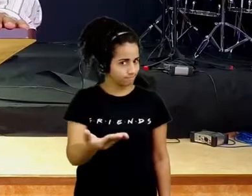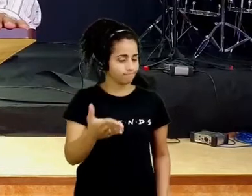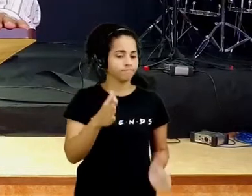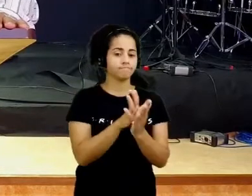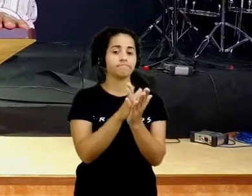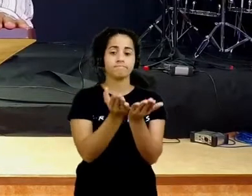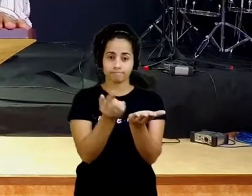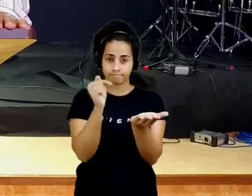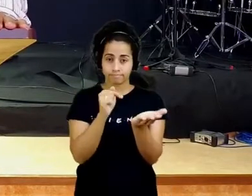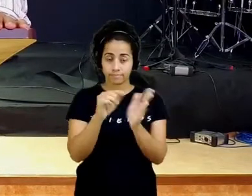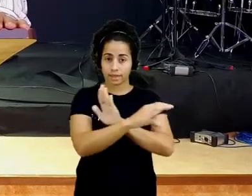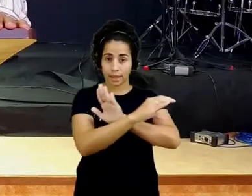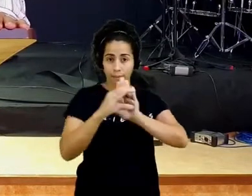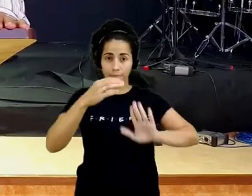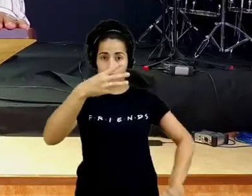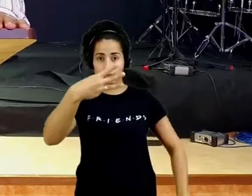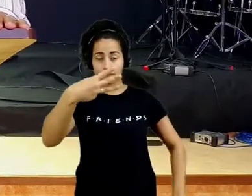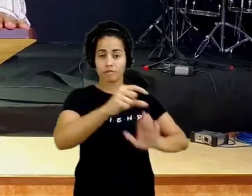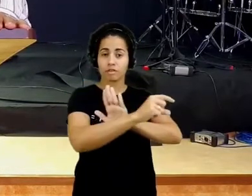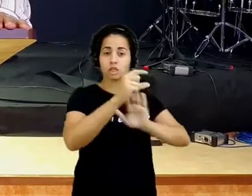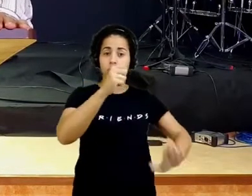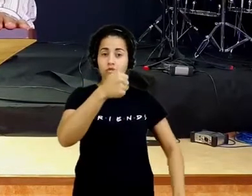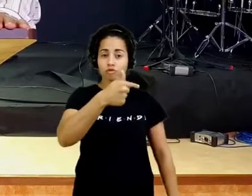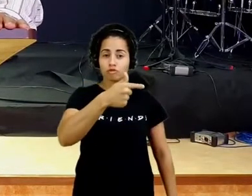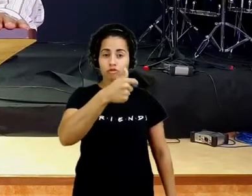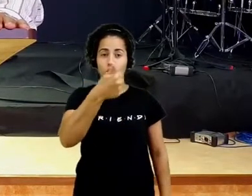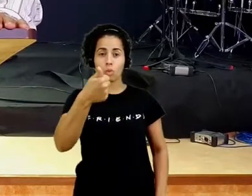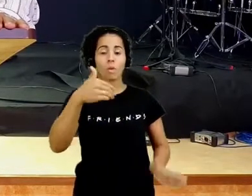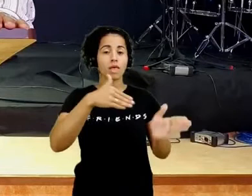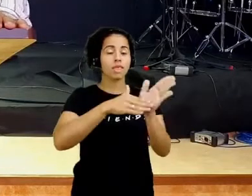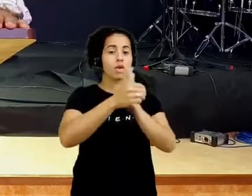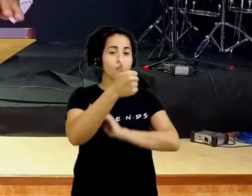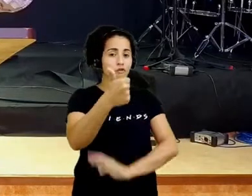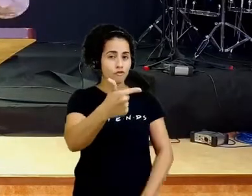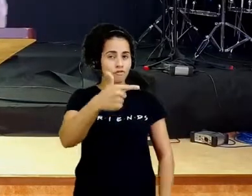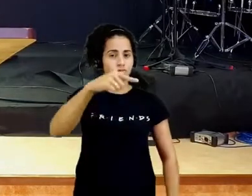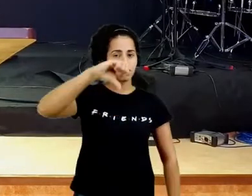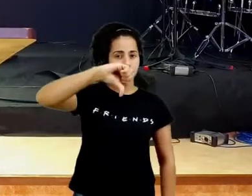Lamentações, capítulo 3, dos versículos 21 ao 29.